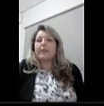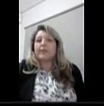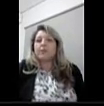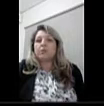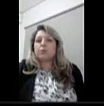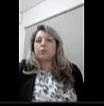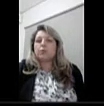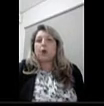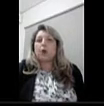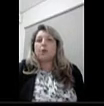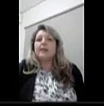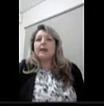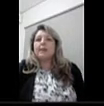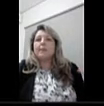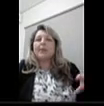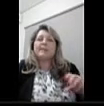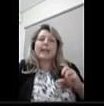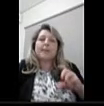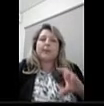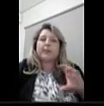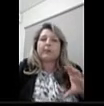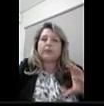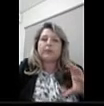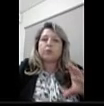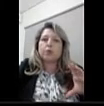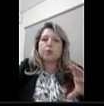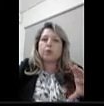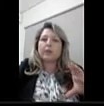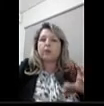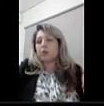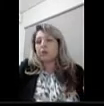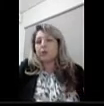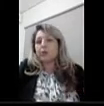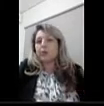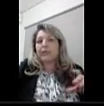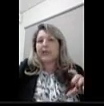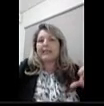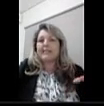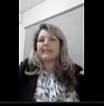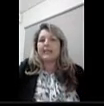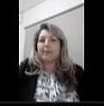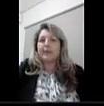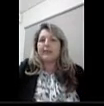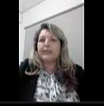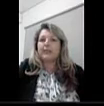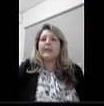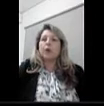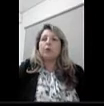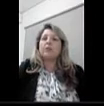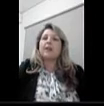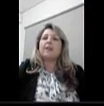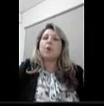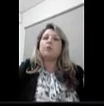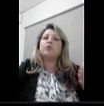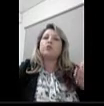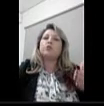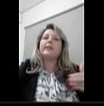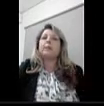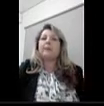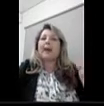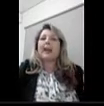benefícios com os jogos, por exemplo, eu tenho um jogo que eu gosto muito, que é aquele Silabando, onde ela vai